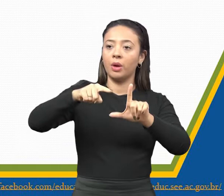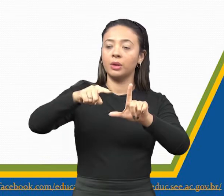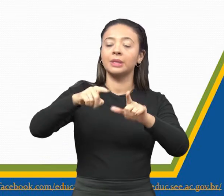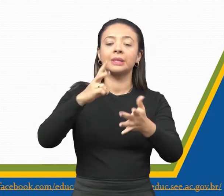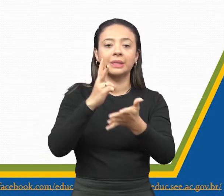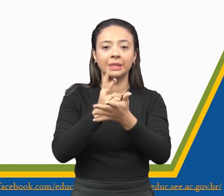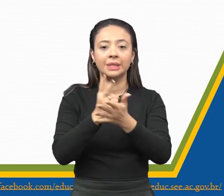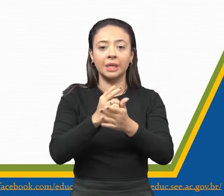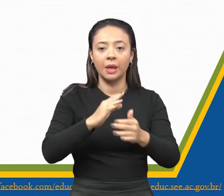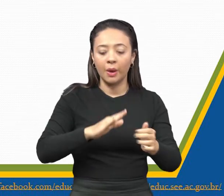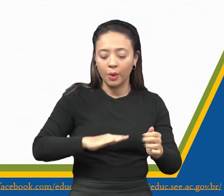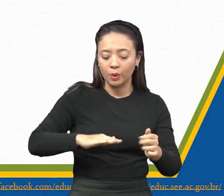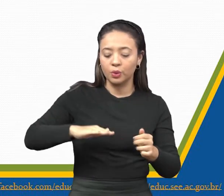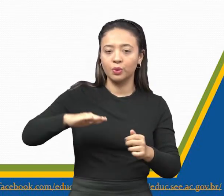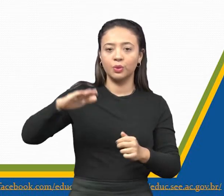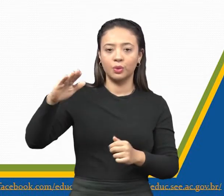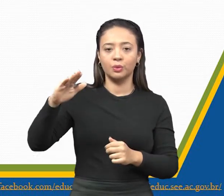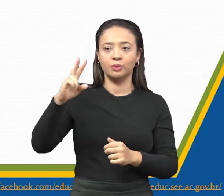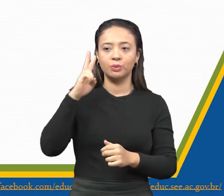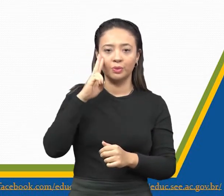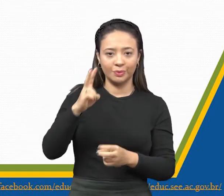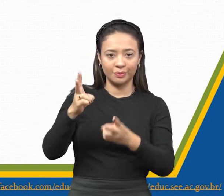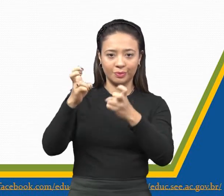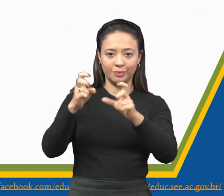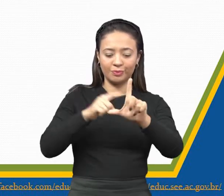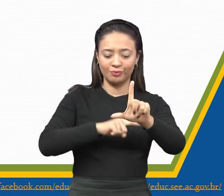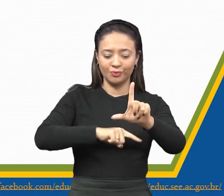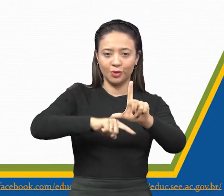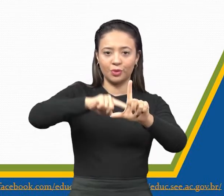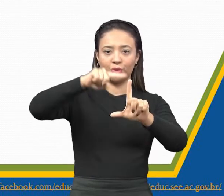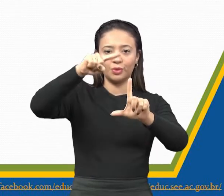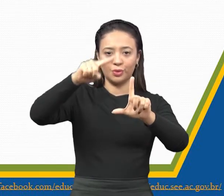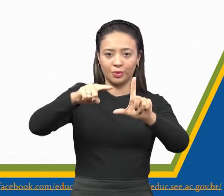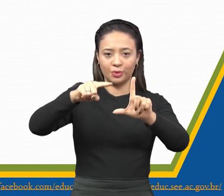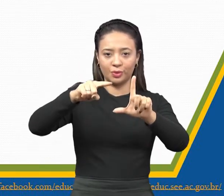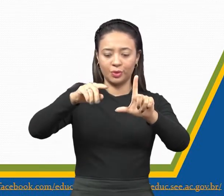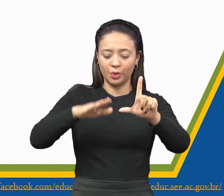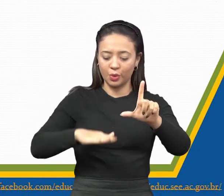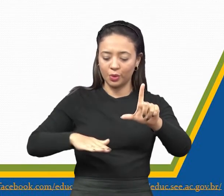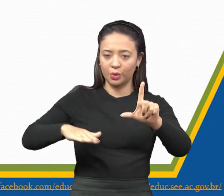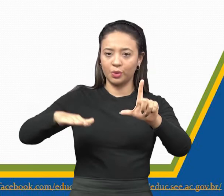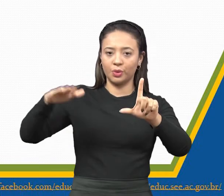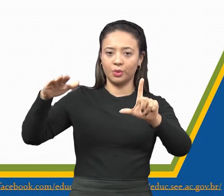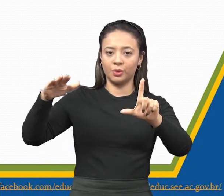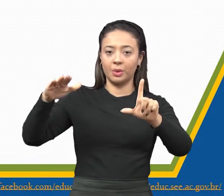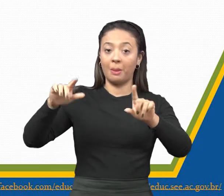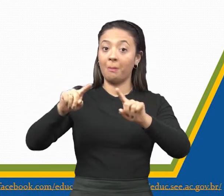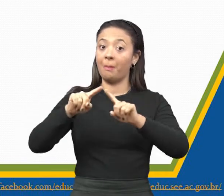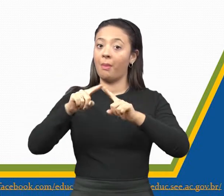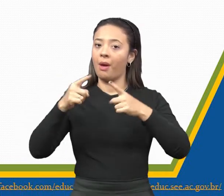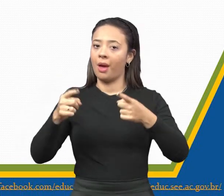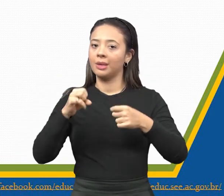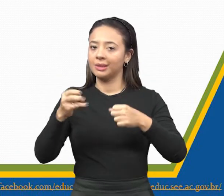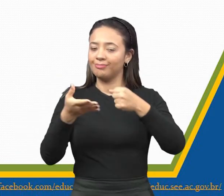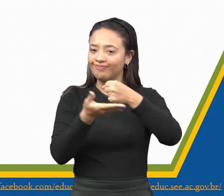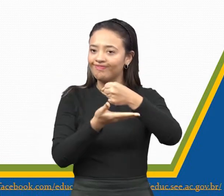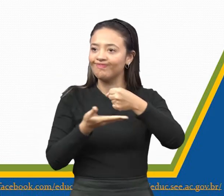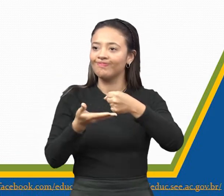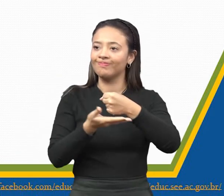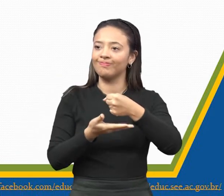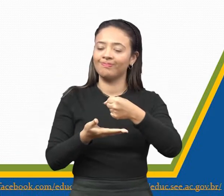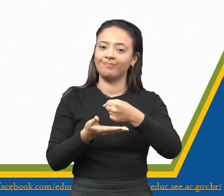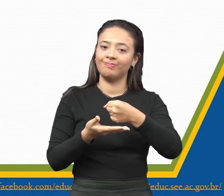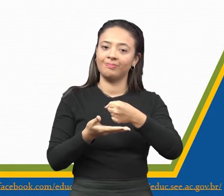gráfico crescente, como você está acompanhando aí o exemplo na sua tela. Agora, se essa base ela